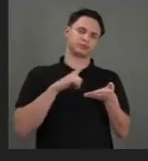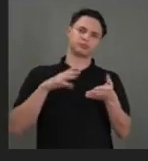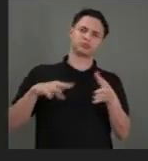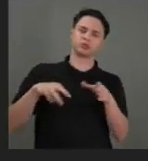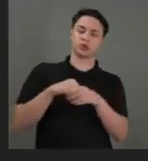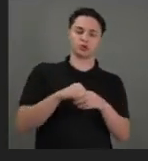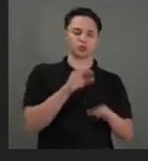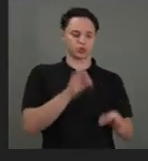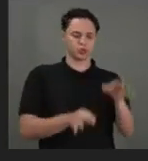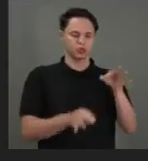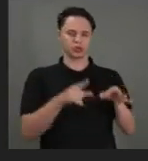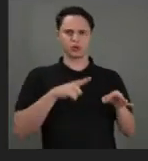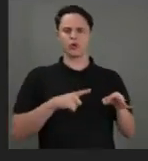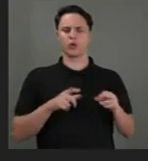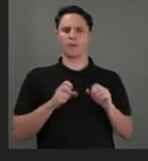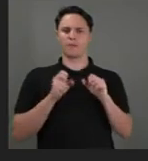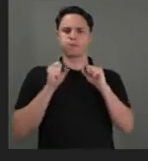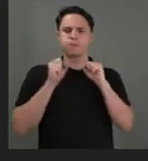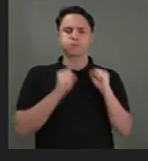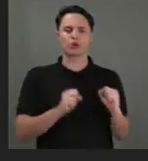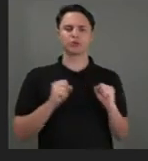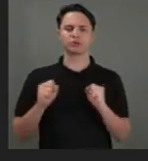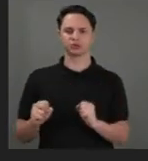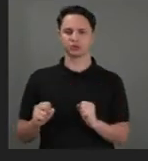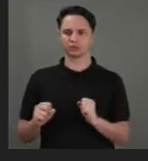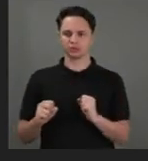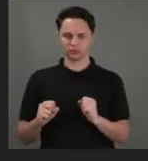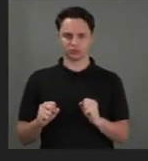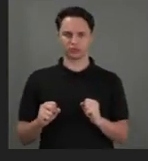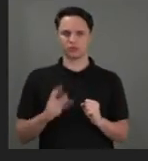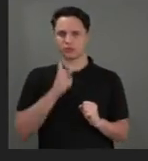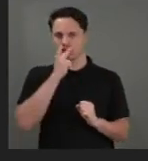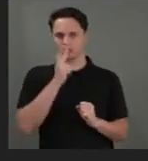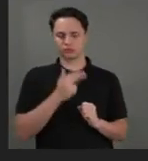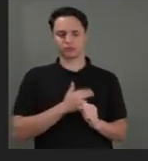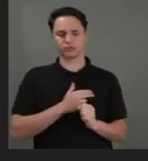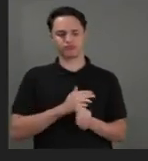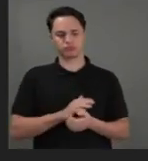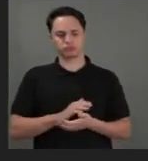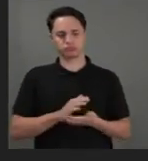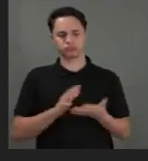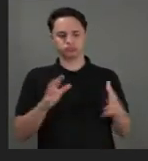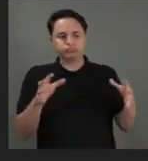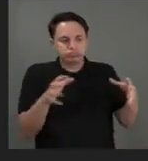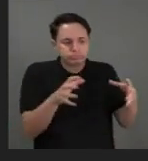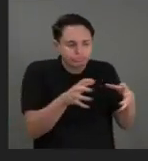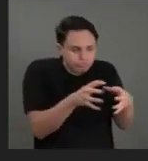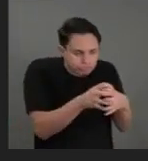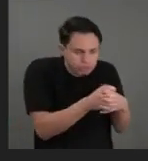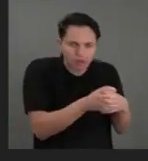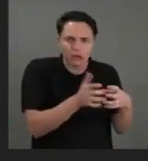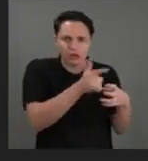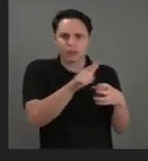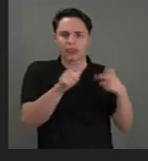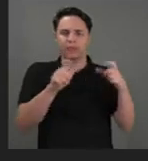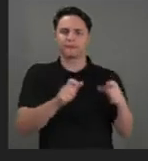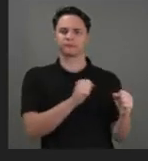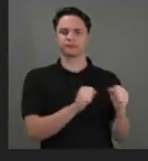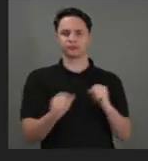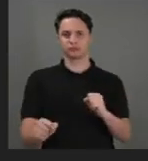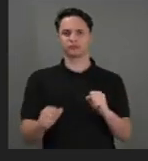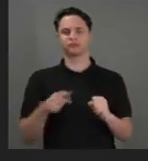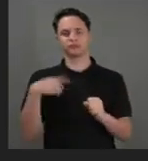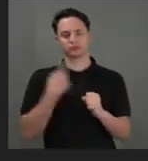um poder que está esmagando os demais poderes, mas que finalmente um sopro de esperança a partir do